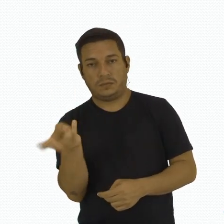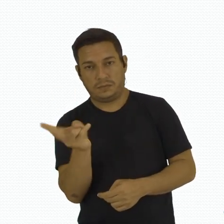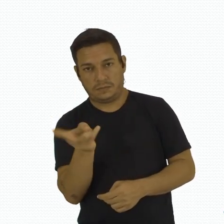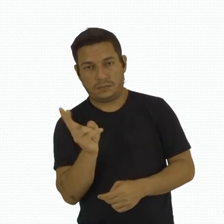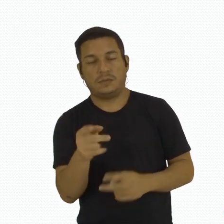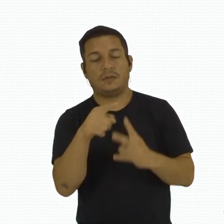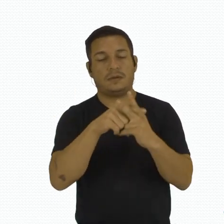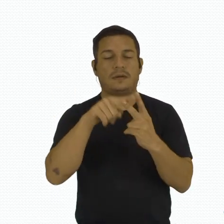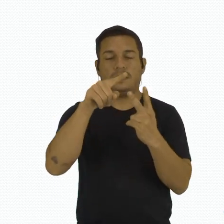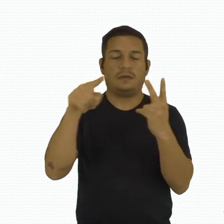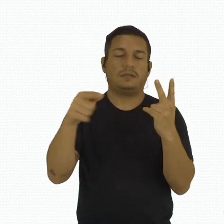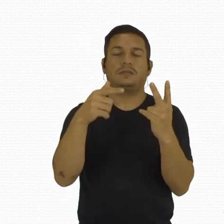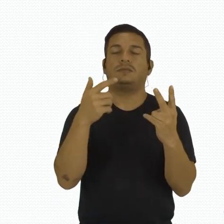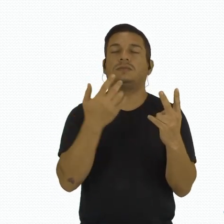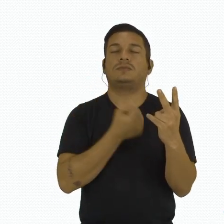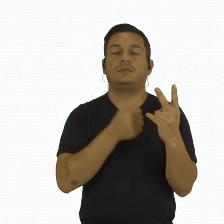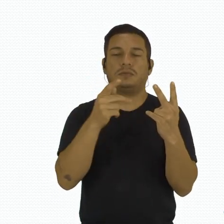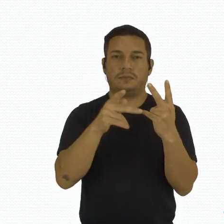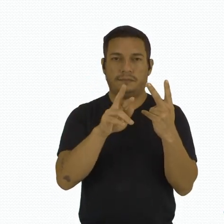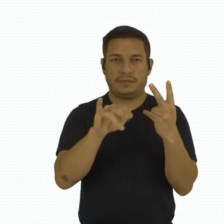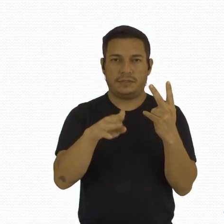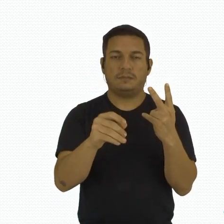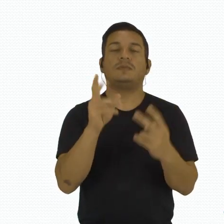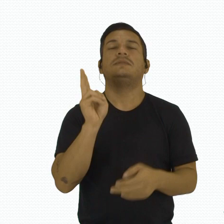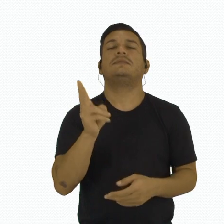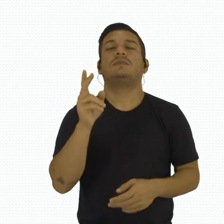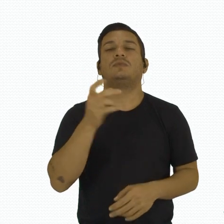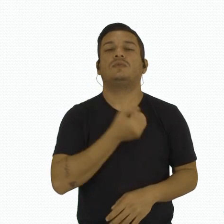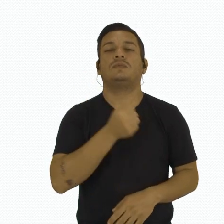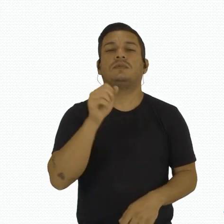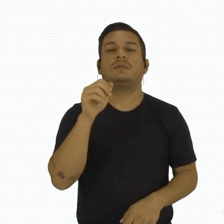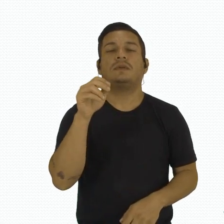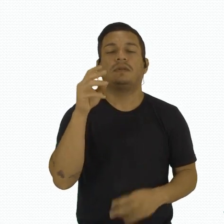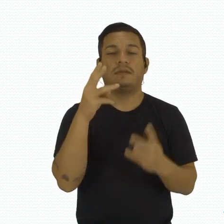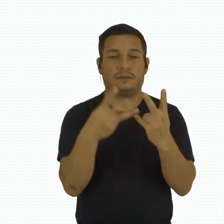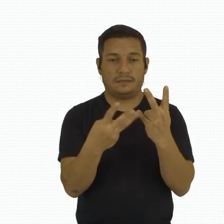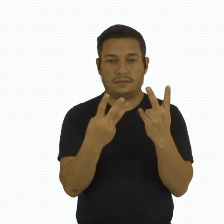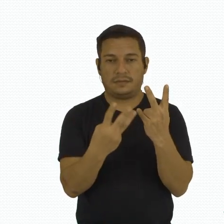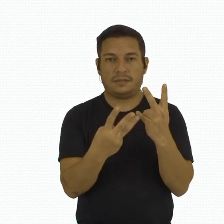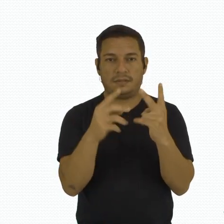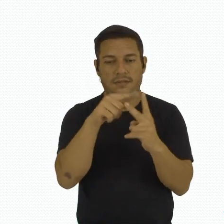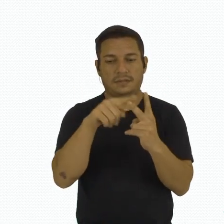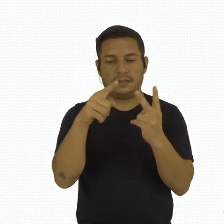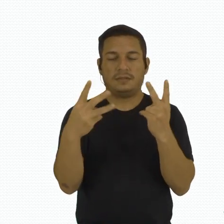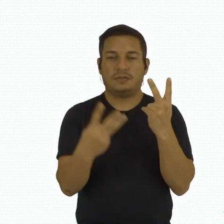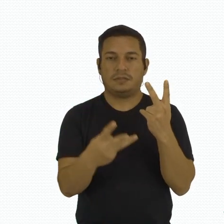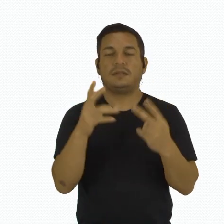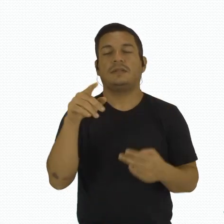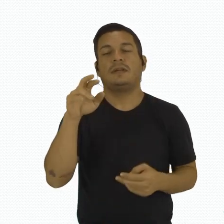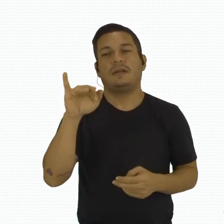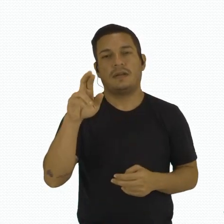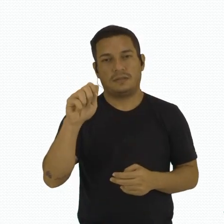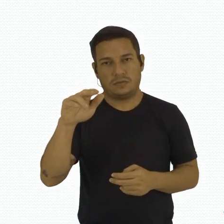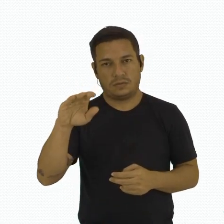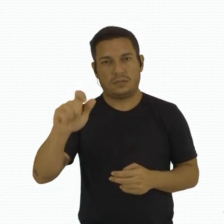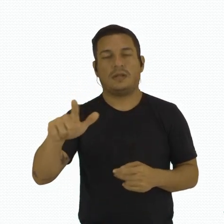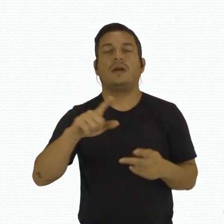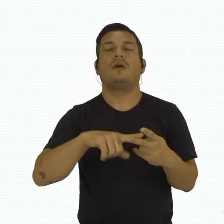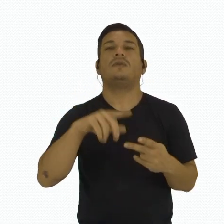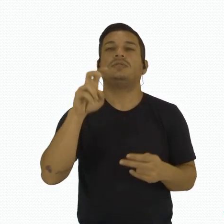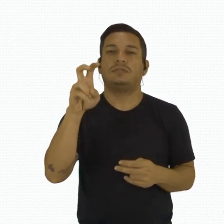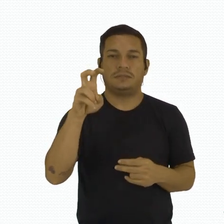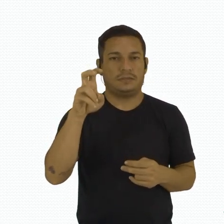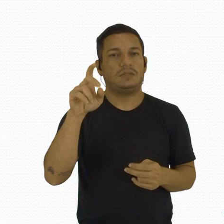número primo sempre é um número irracional. Então, raiz quadrada de 3 vai ser irracional, raiz quadrada de 5 vai ser irracional,